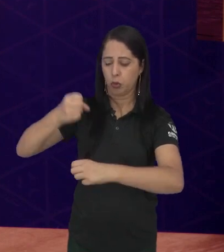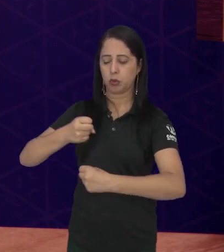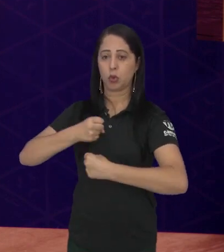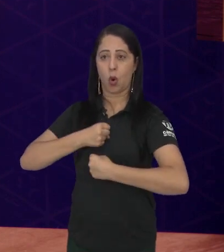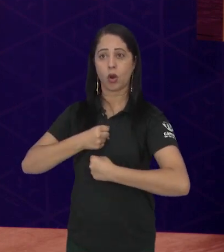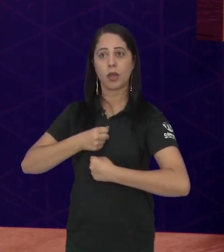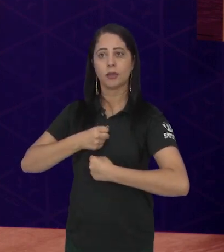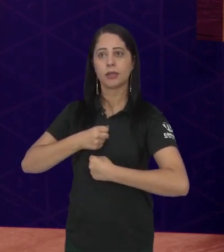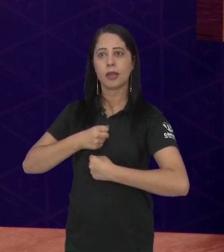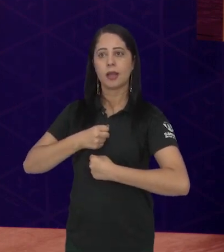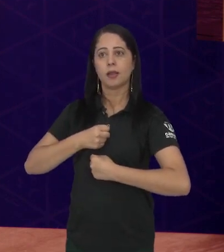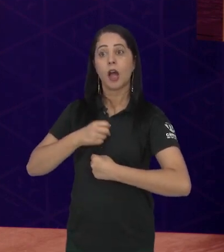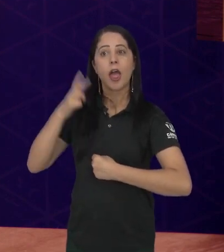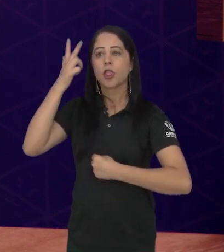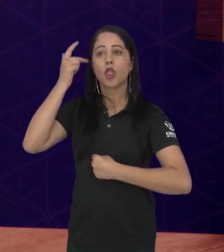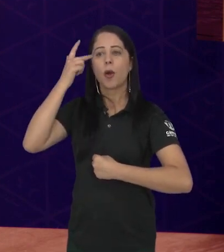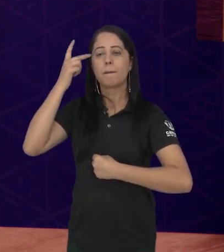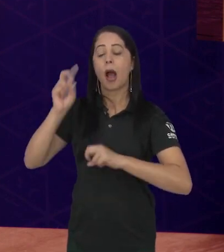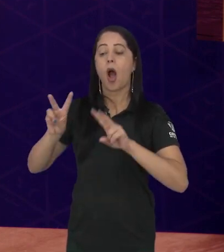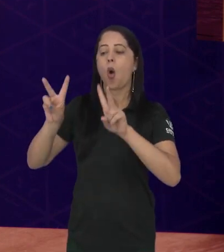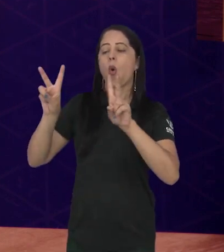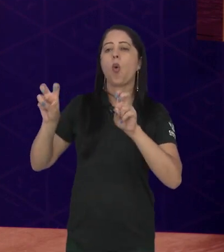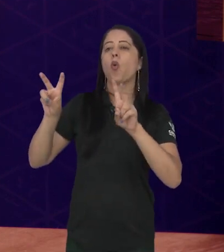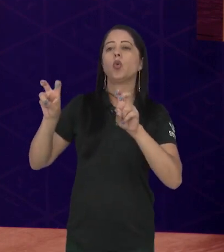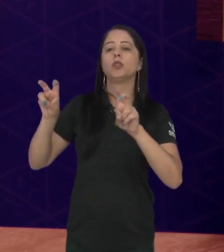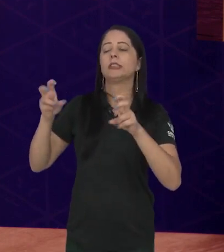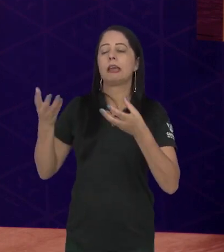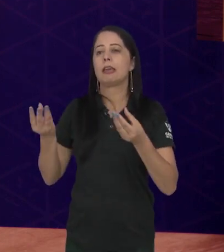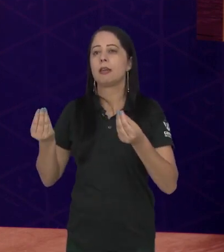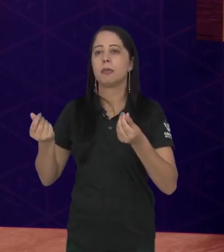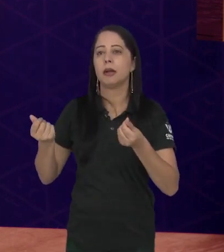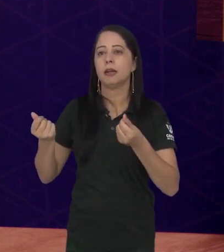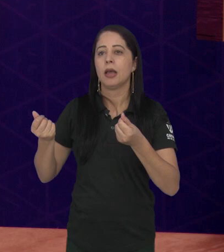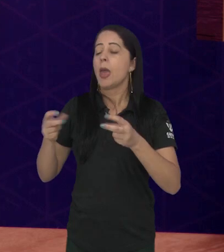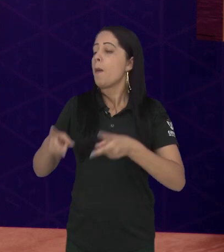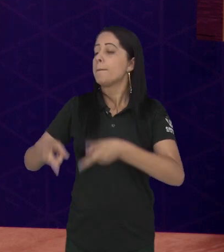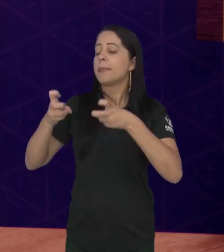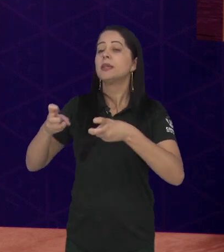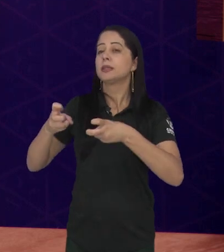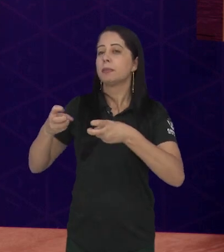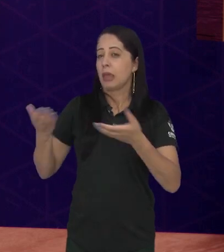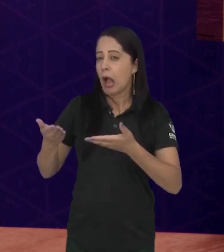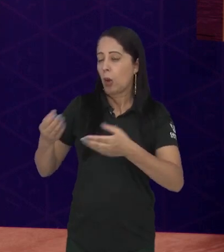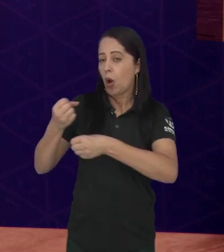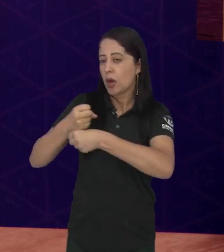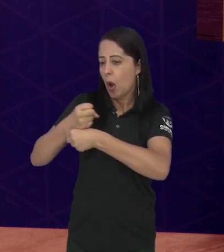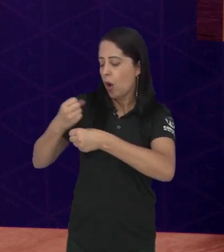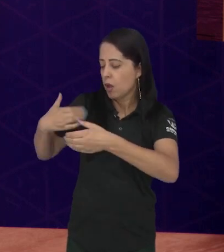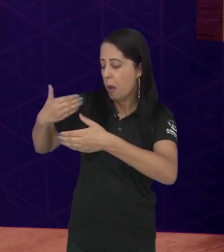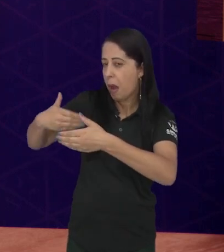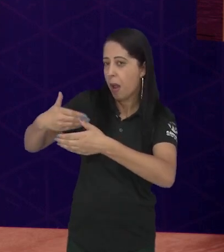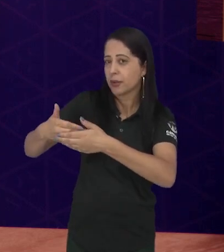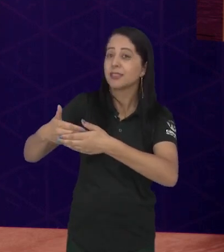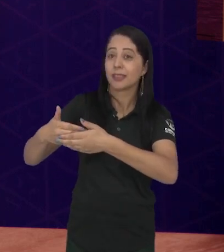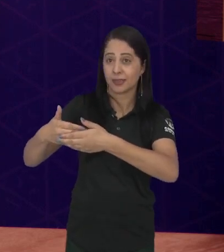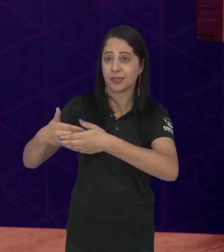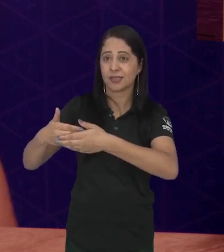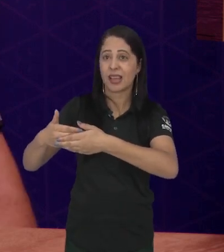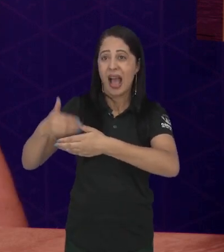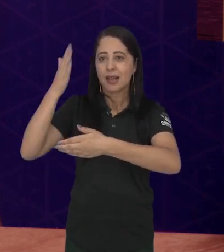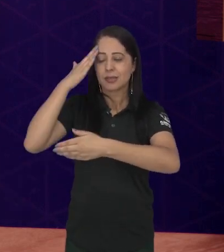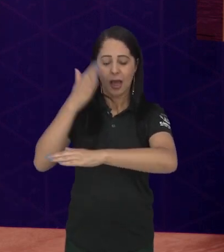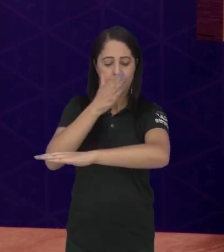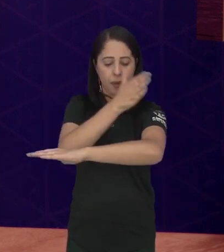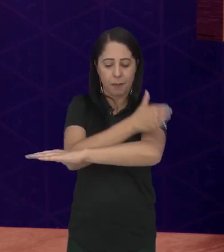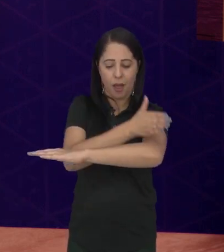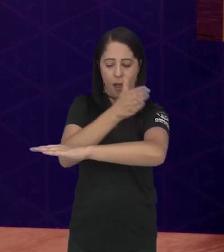eles trazem discussões, né, principalmente nos últimos anos. Aliás, na era contemporânea, vamos esquecer os